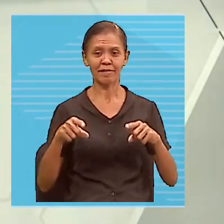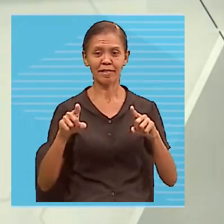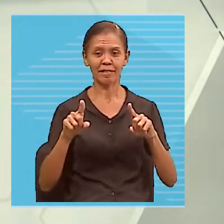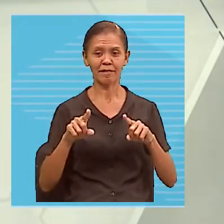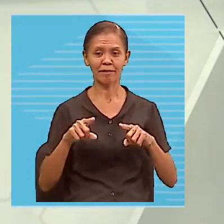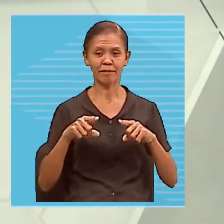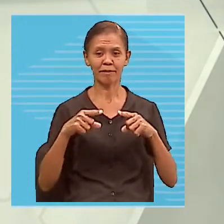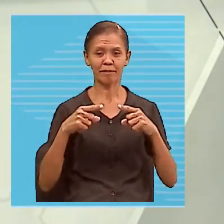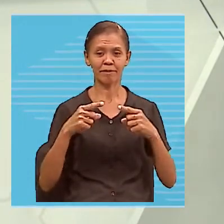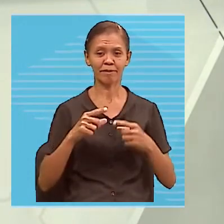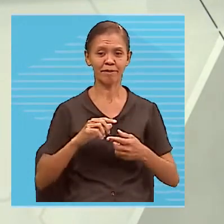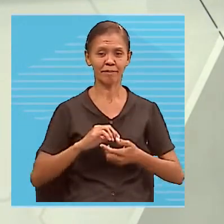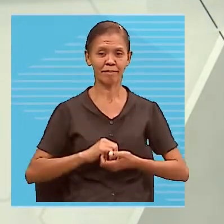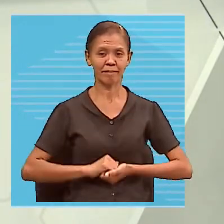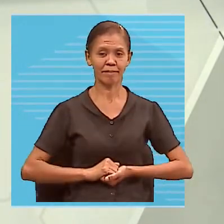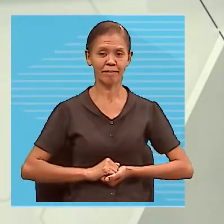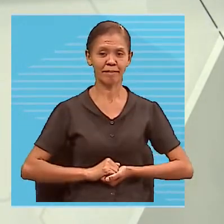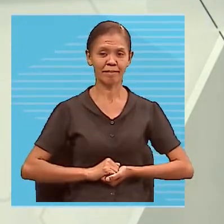tom.